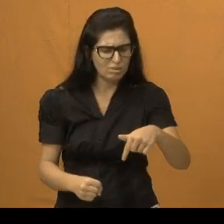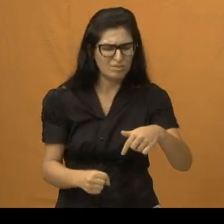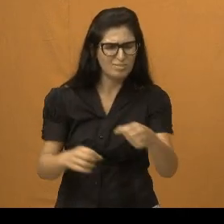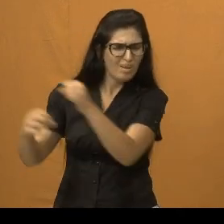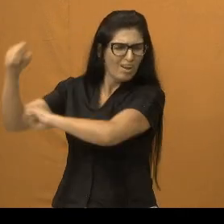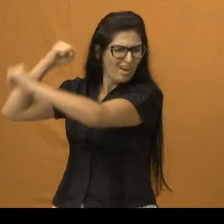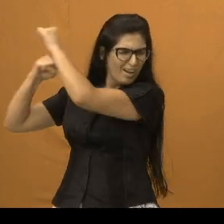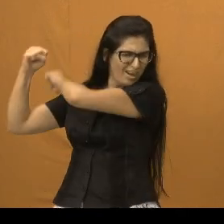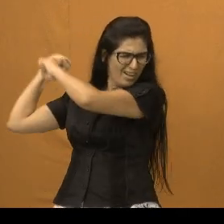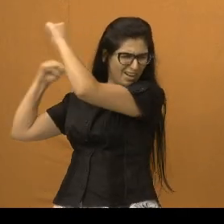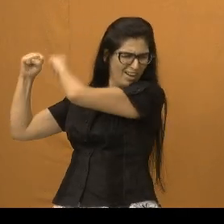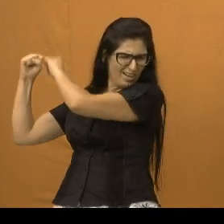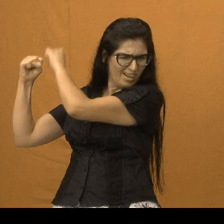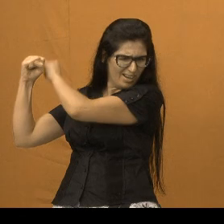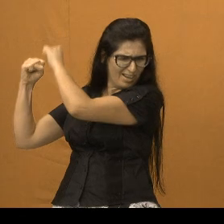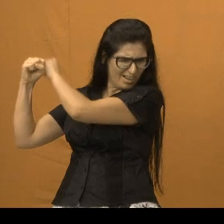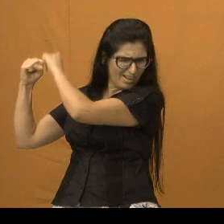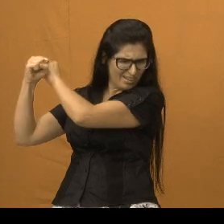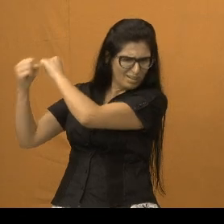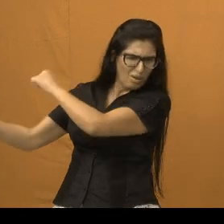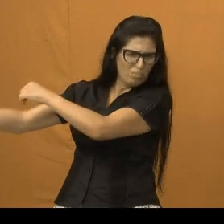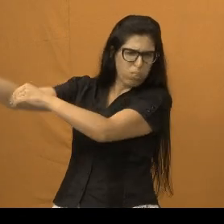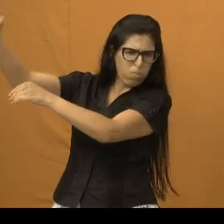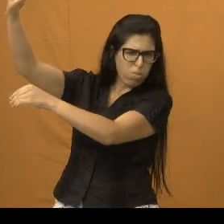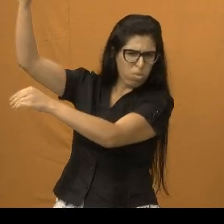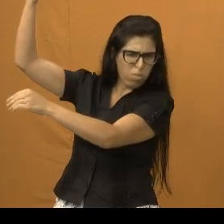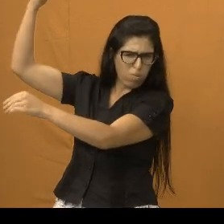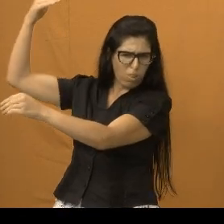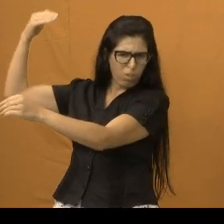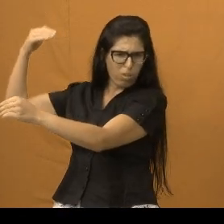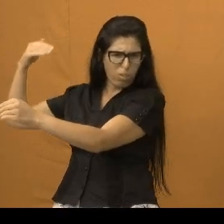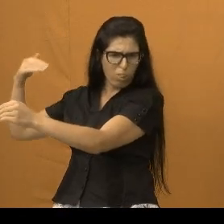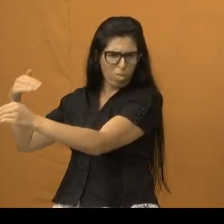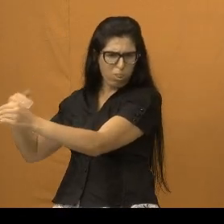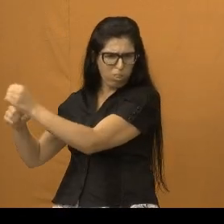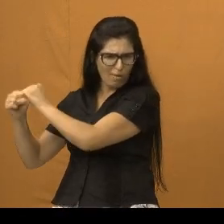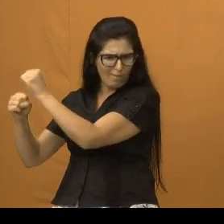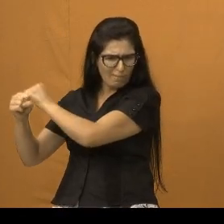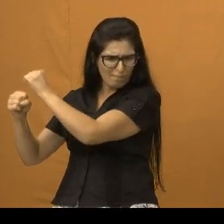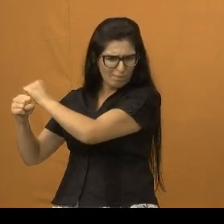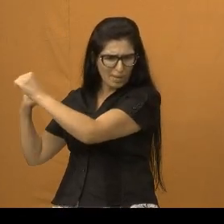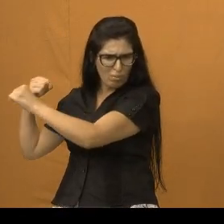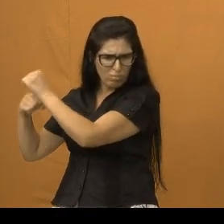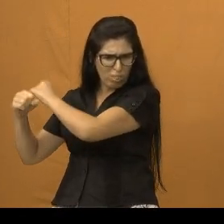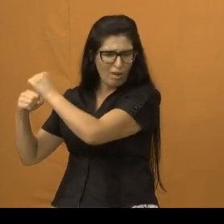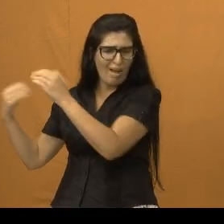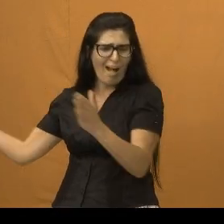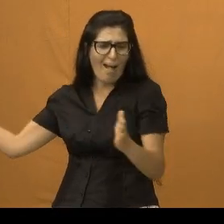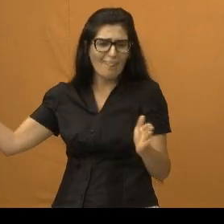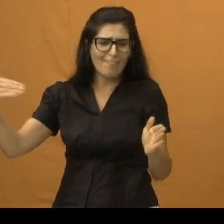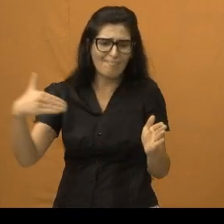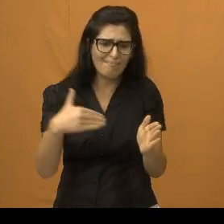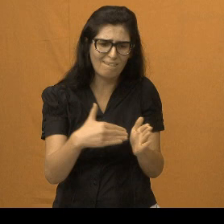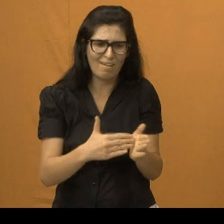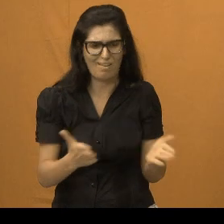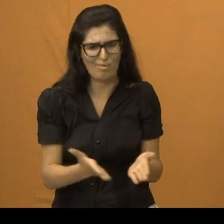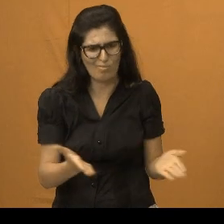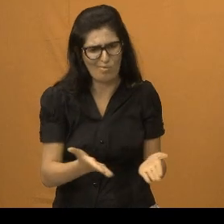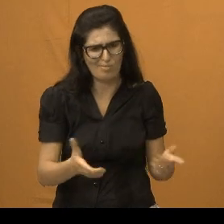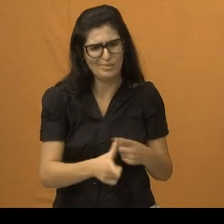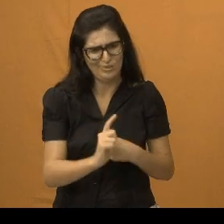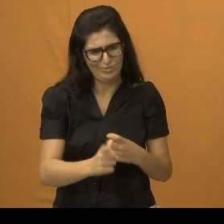ou décadas, né? Onde mostra que cada momento, como tem que ser recalculado novamente, então esse valor sempre